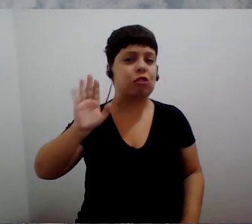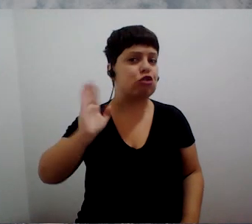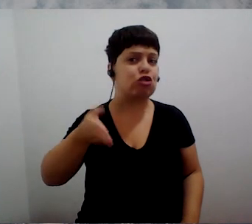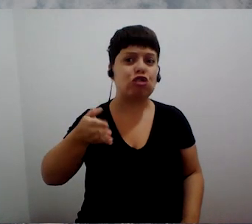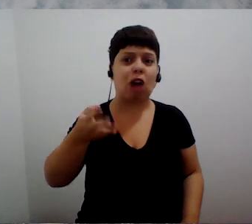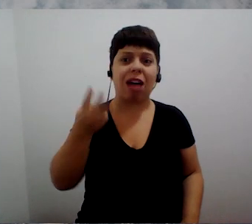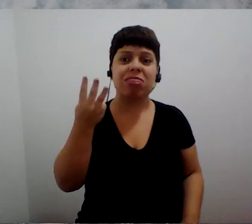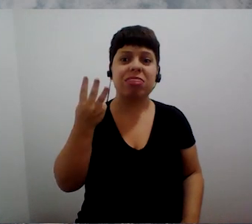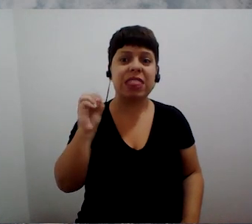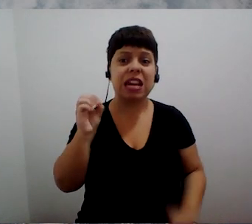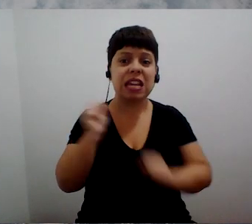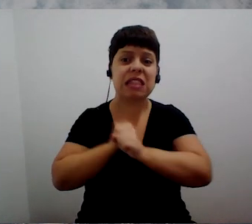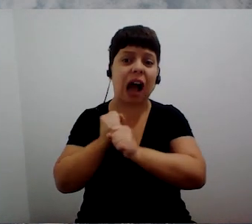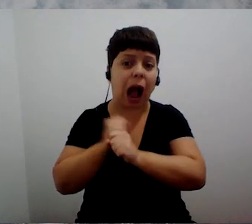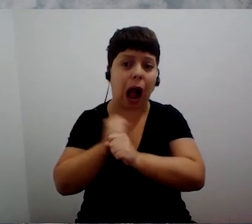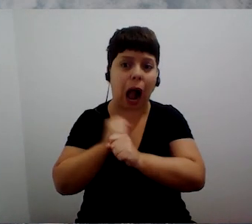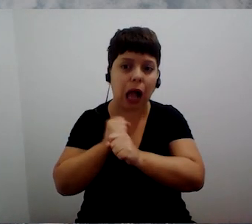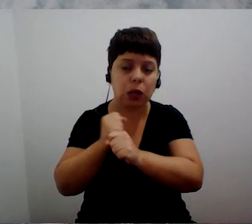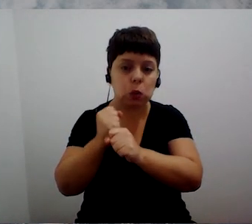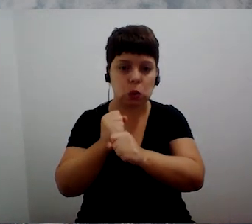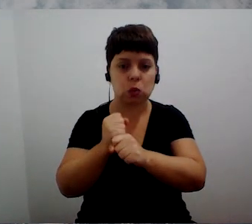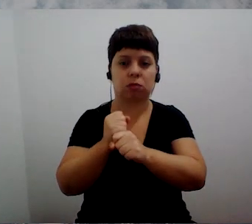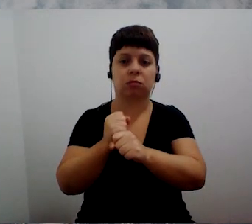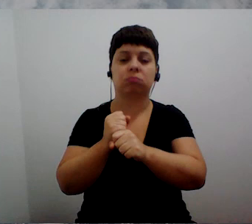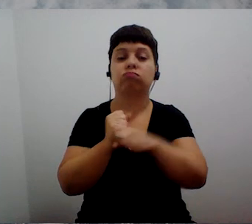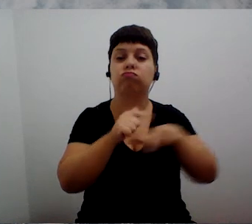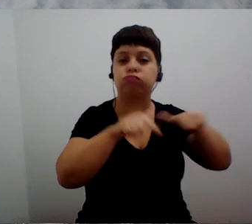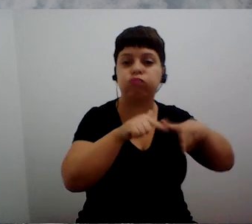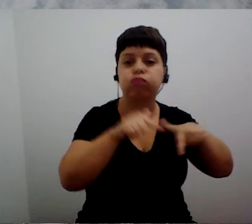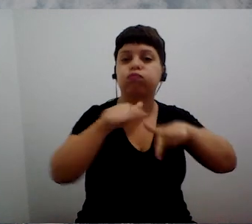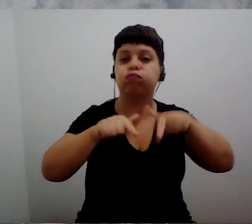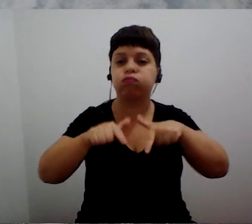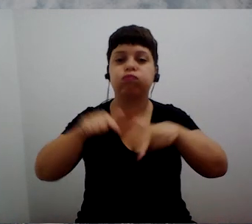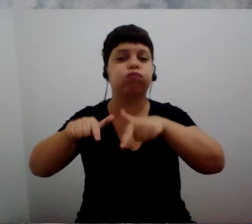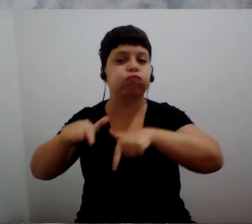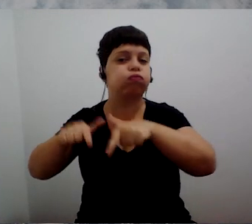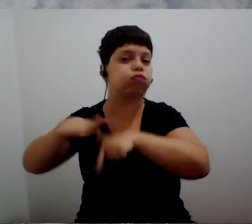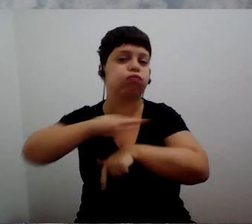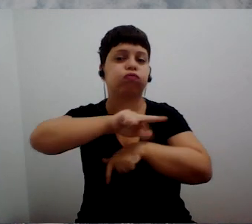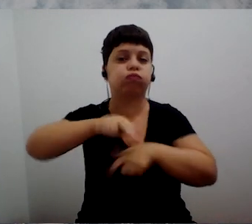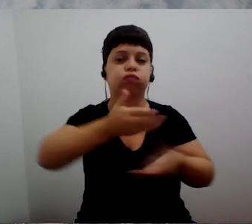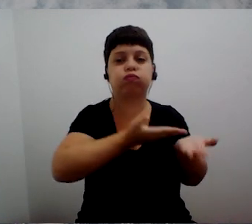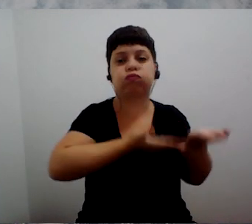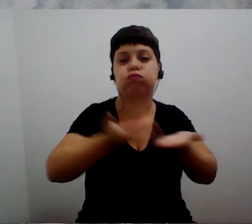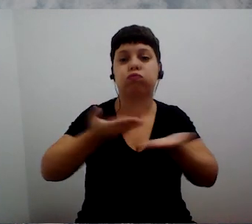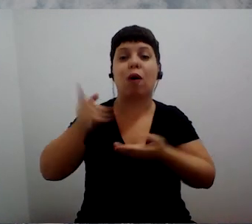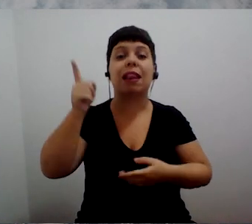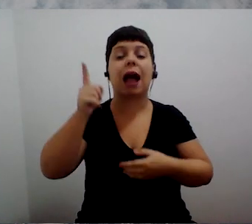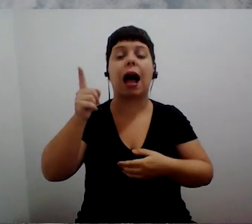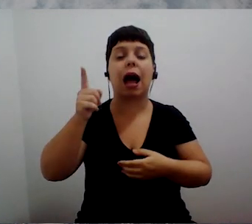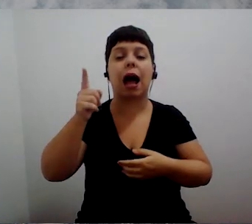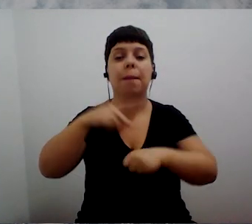3 décadas atuando em diferentes posições nas relações multilaterais na Noruega,